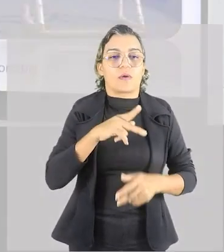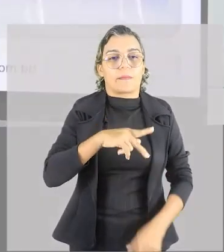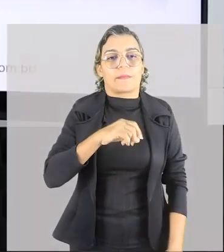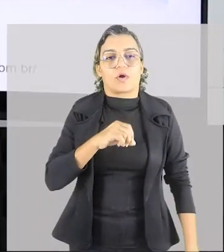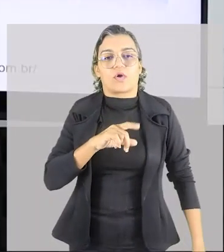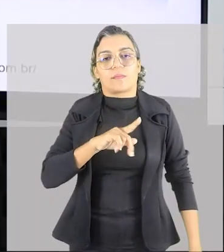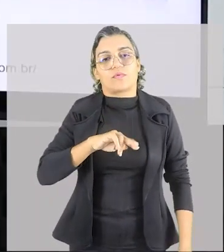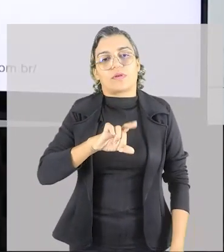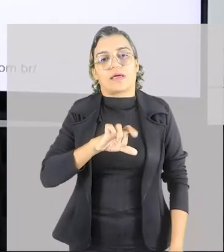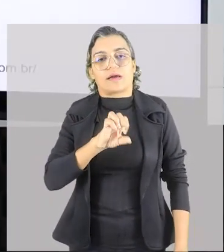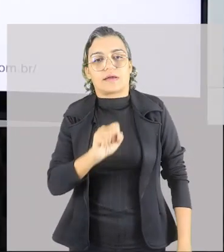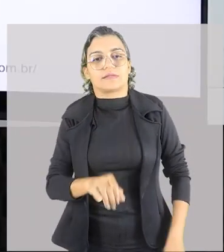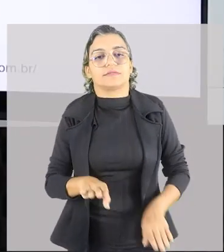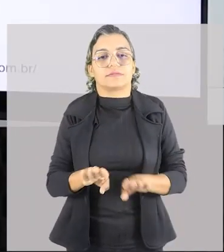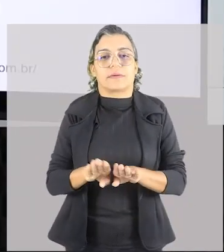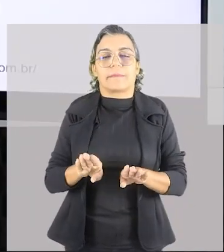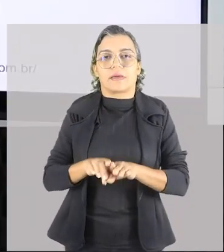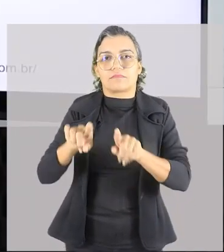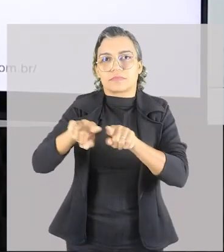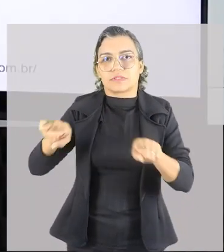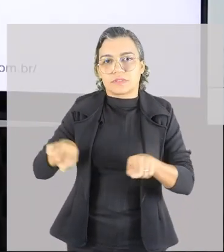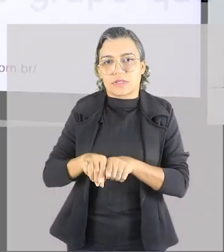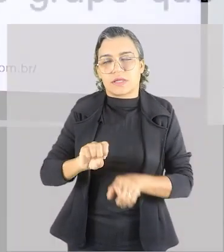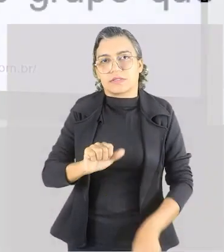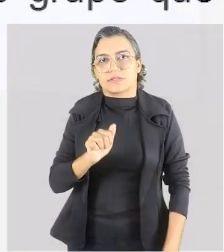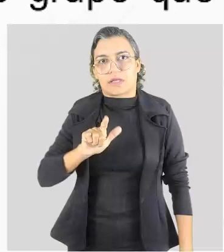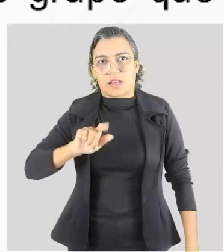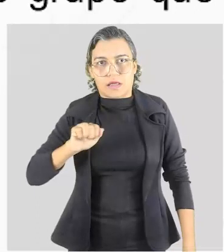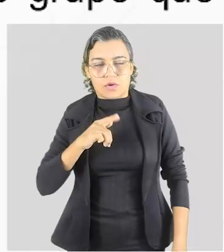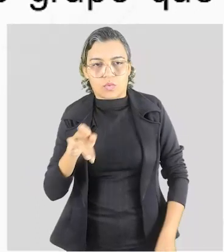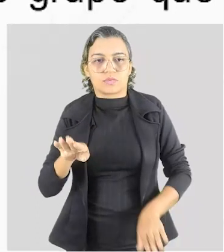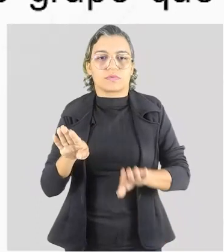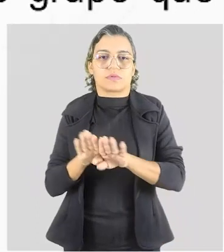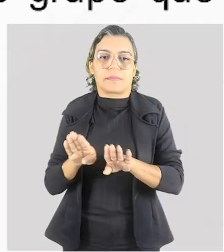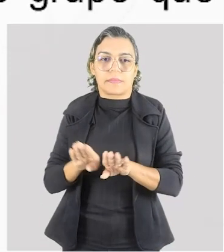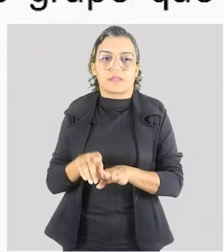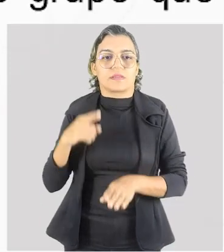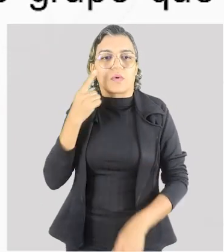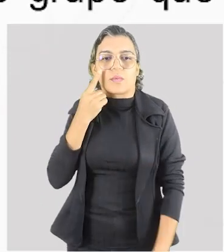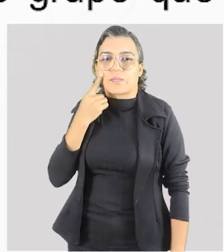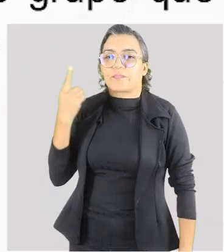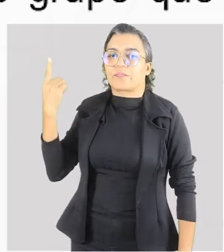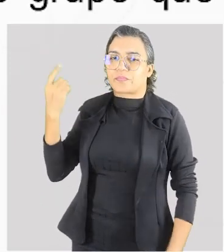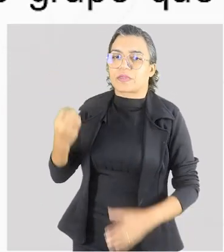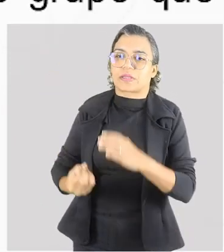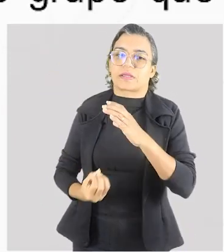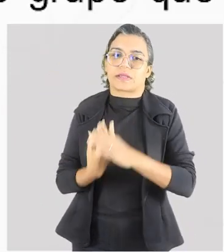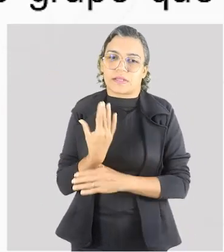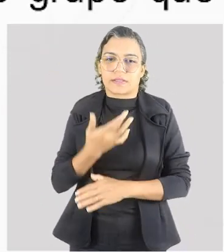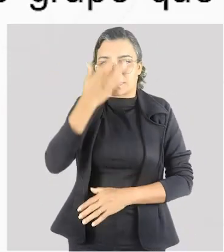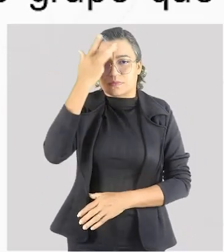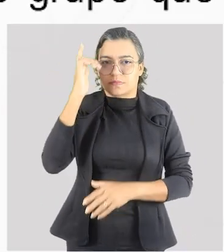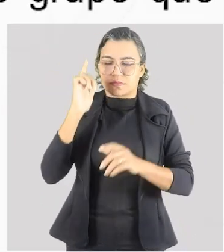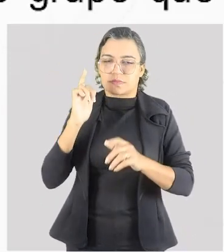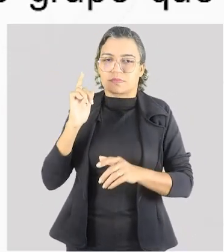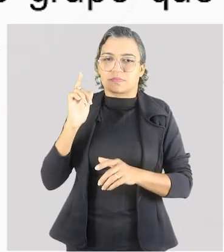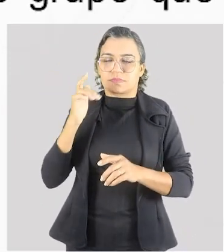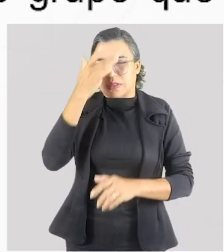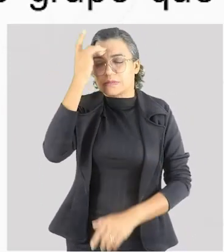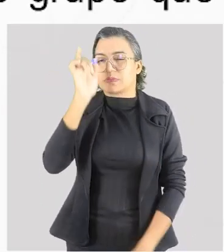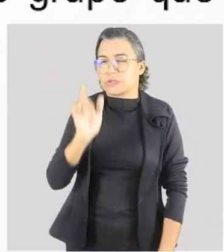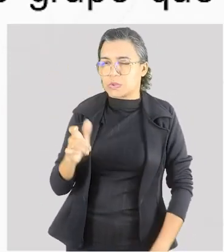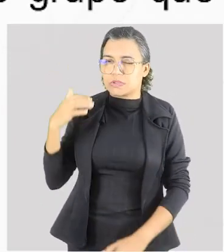jogos esportivos. Os jogos populares, eles fazem parte da cultura e são criados pelas pessoas ao longo do